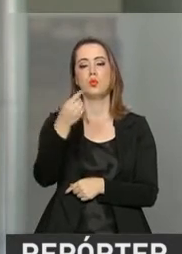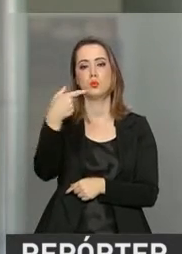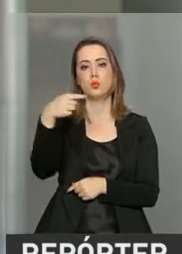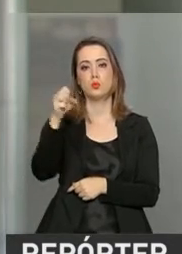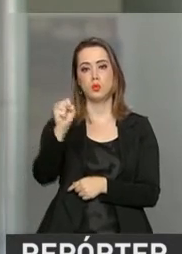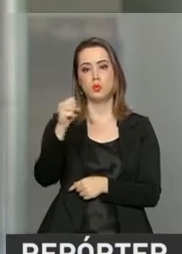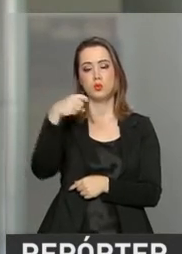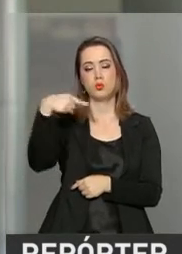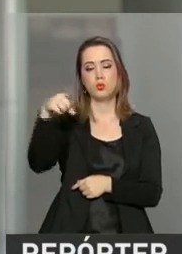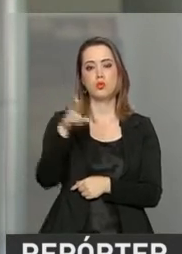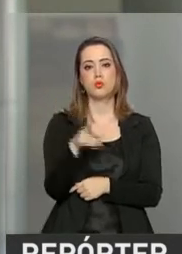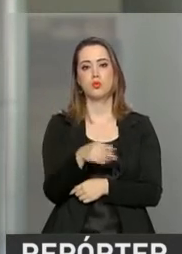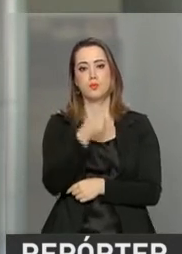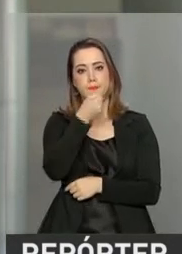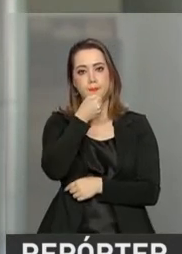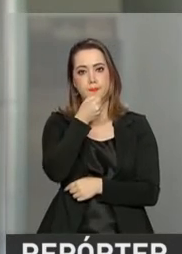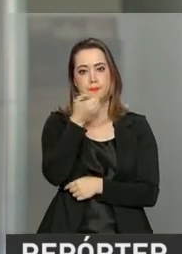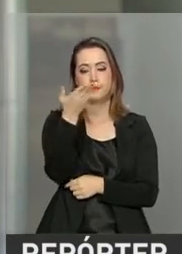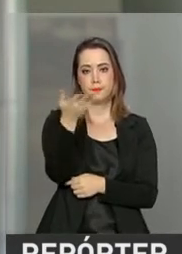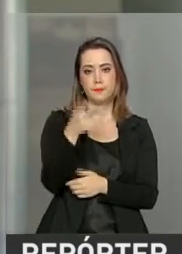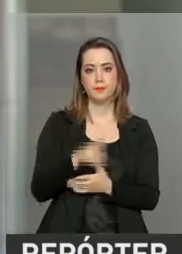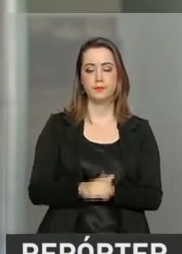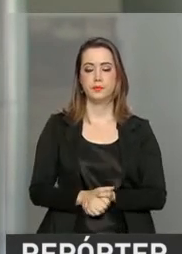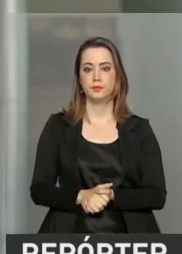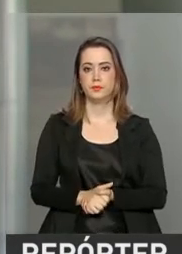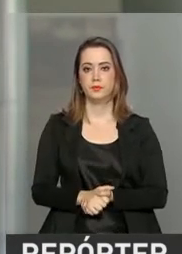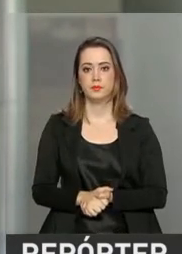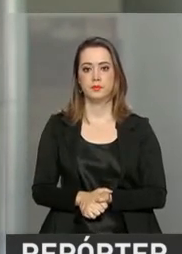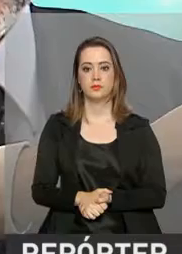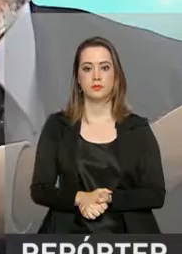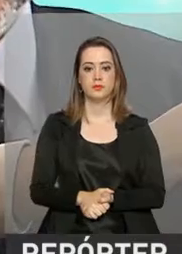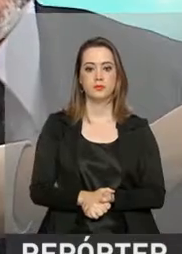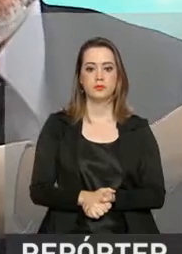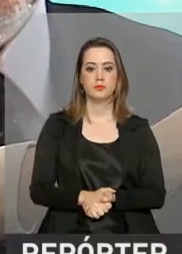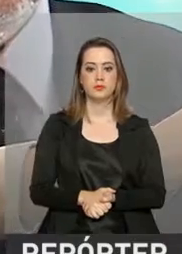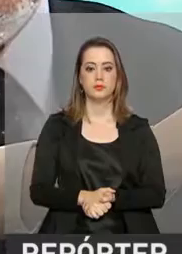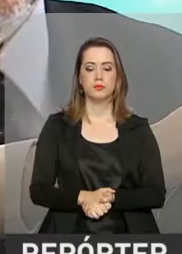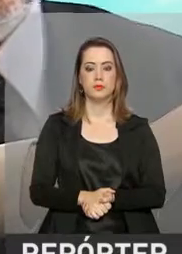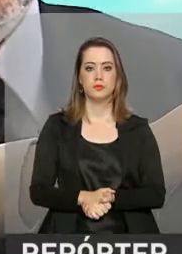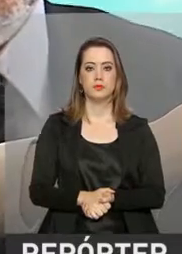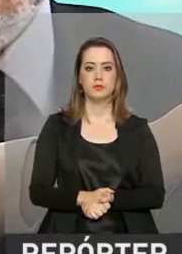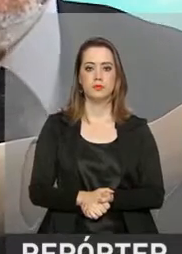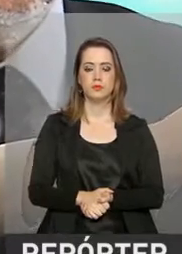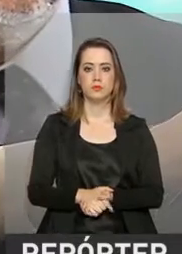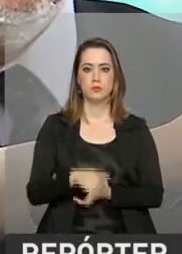imprensa vamos ouvir agora um trecho da entrevista será